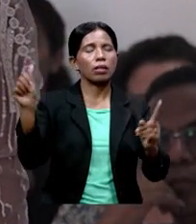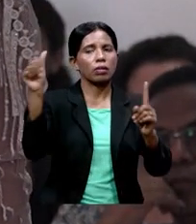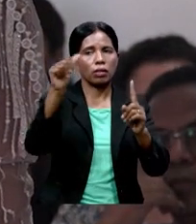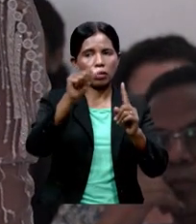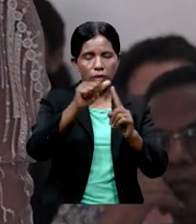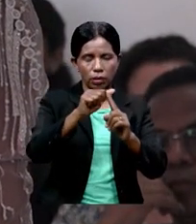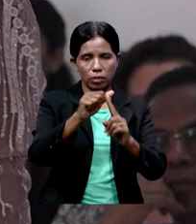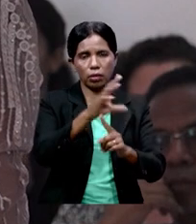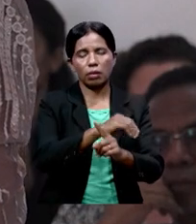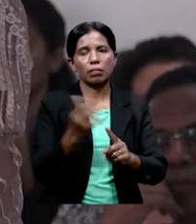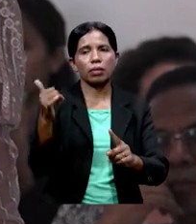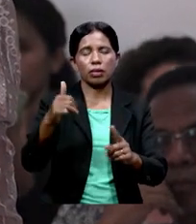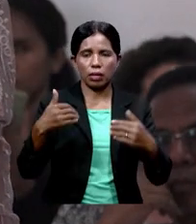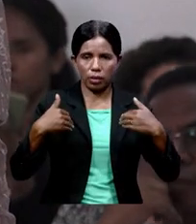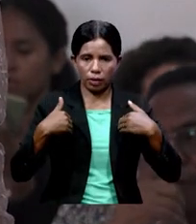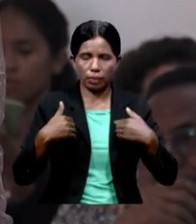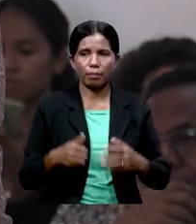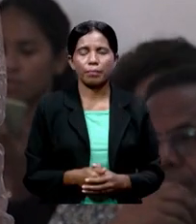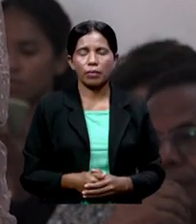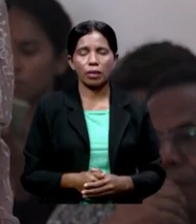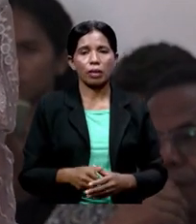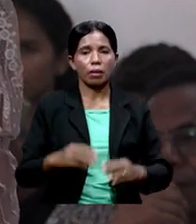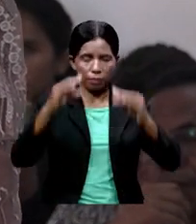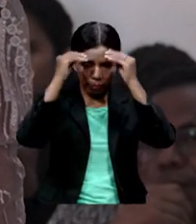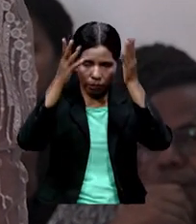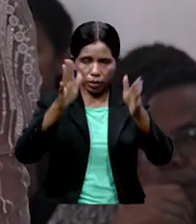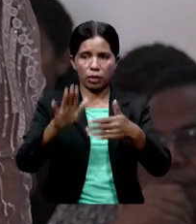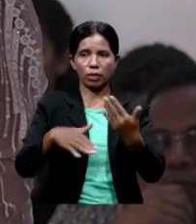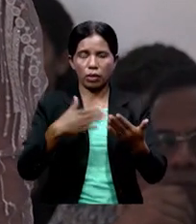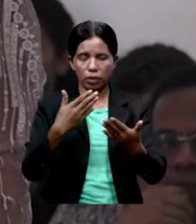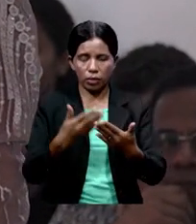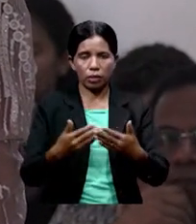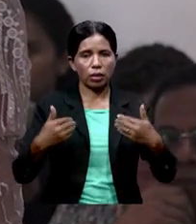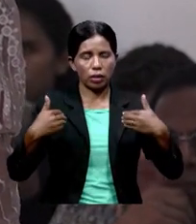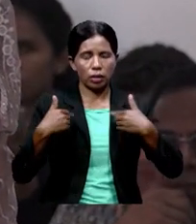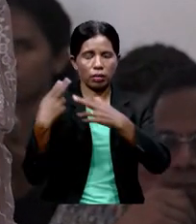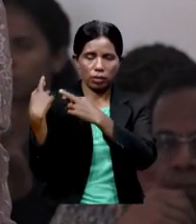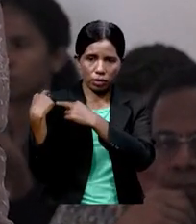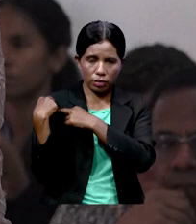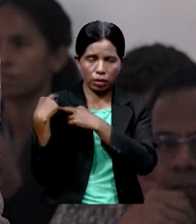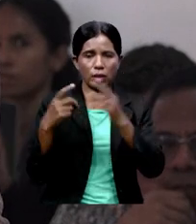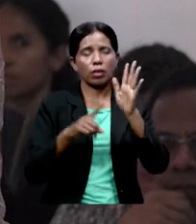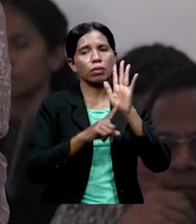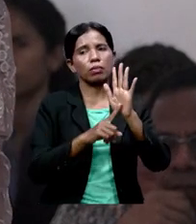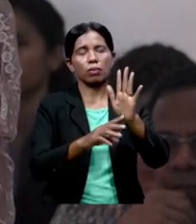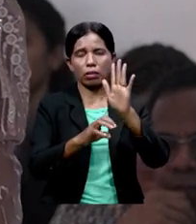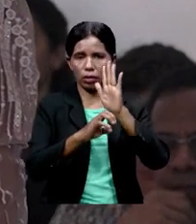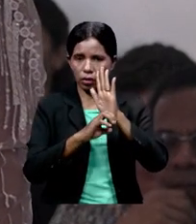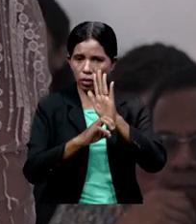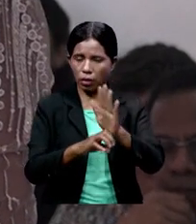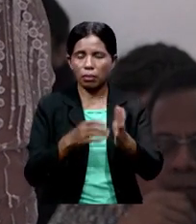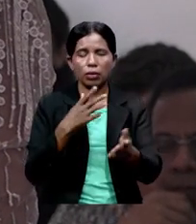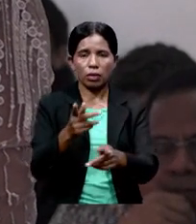seu potencial. Os professores são conselheiros, demonstram empatia e cuidam